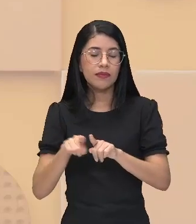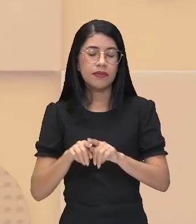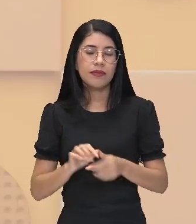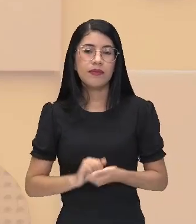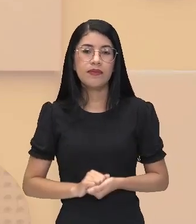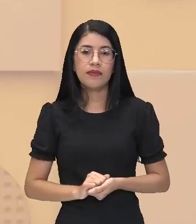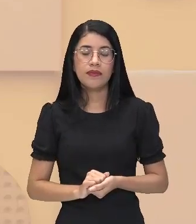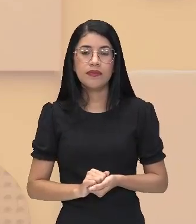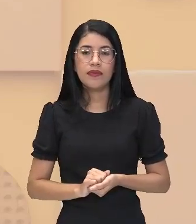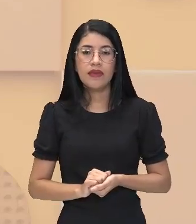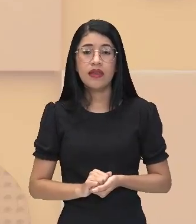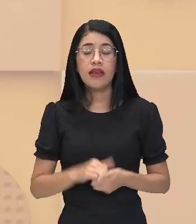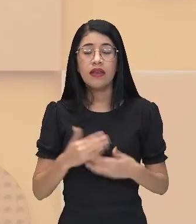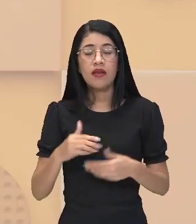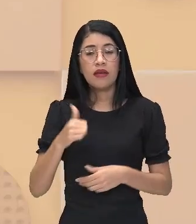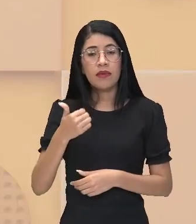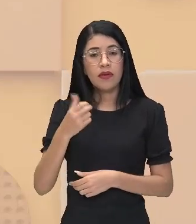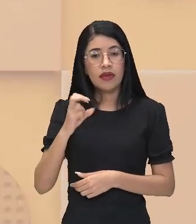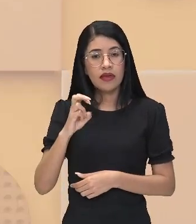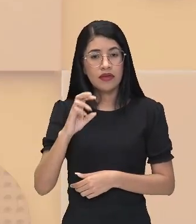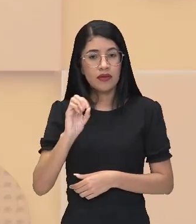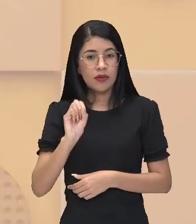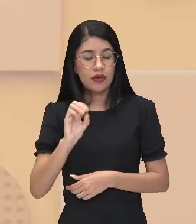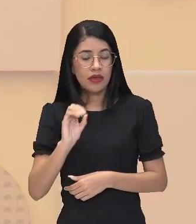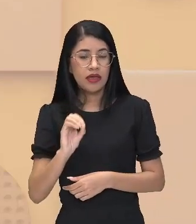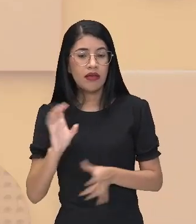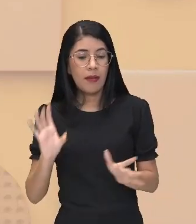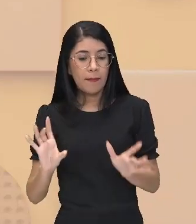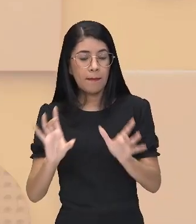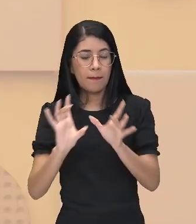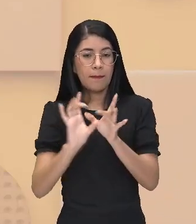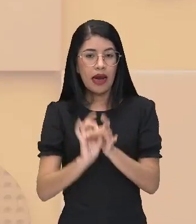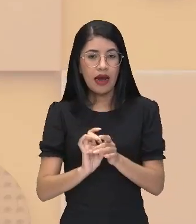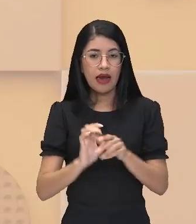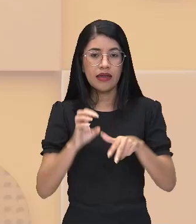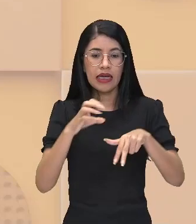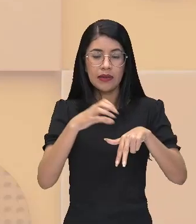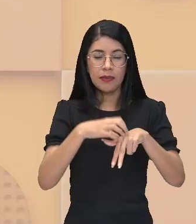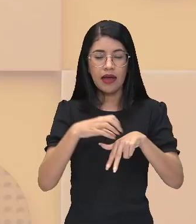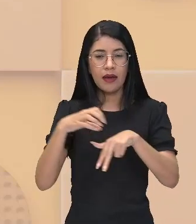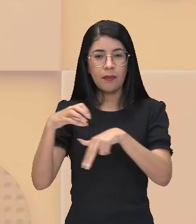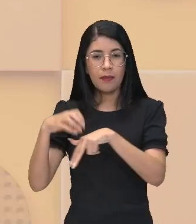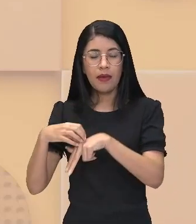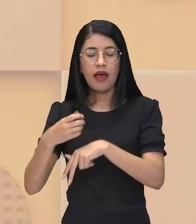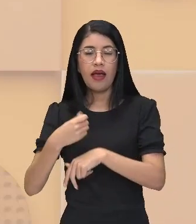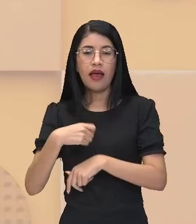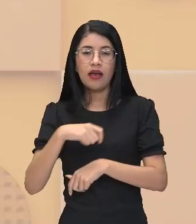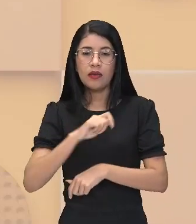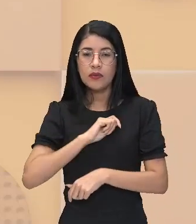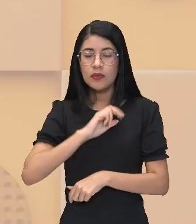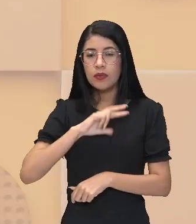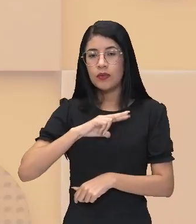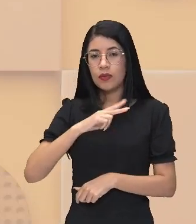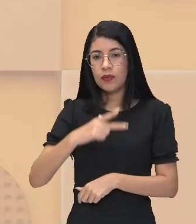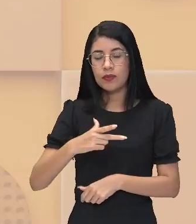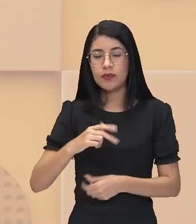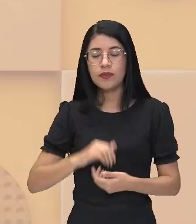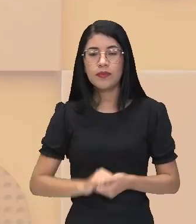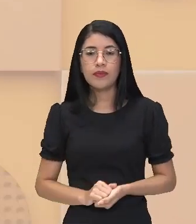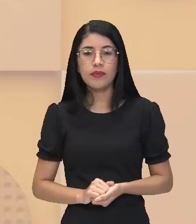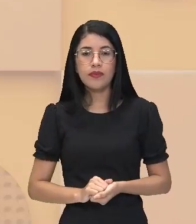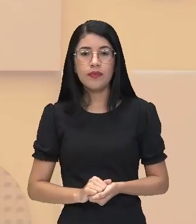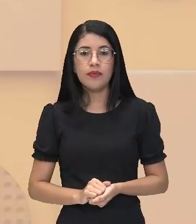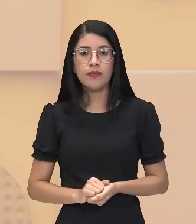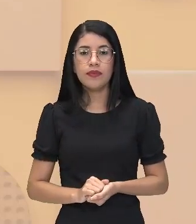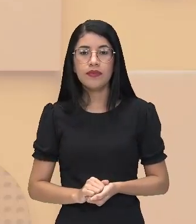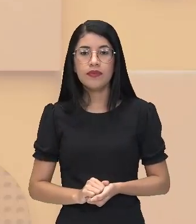em 1580, ocorre a união das duas coroas ibéricas e aí o termo União Ibérica. A gente tem